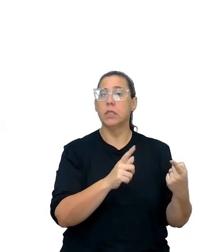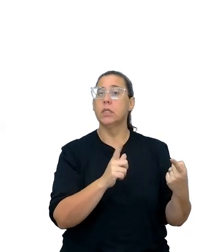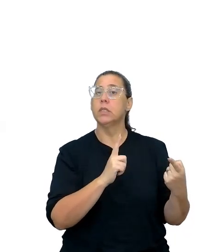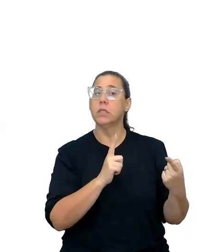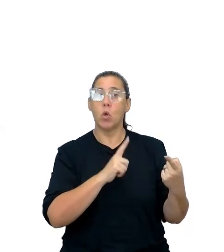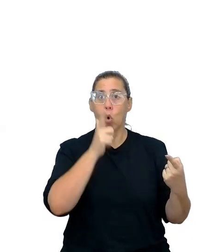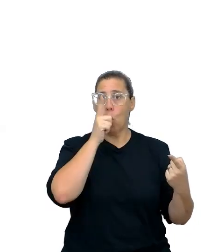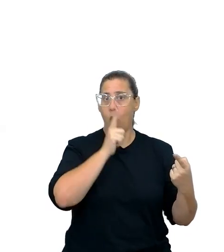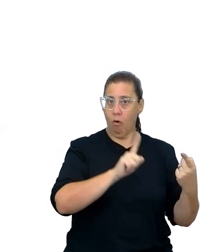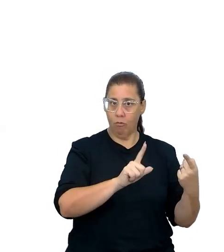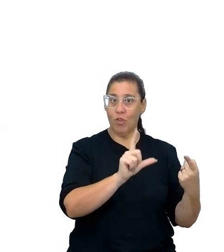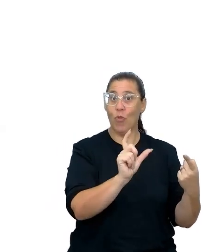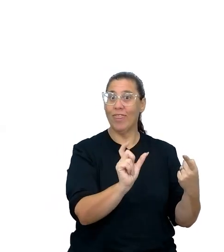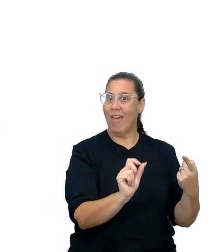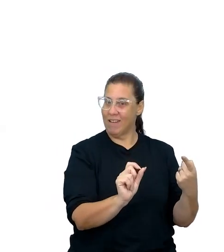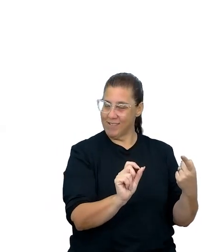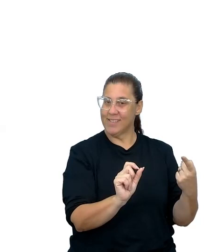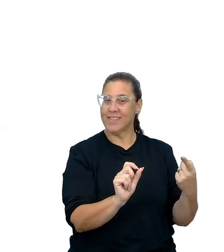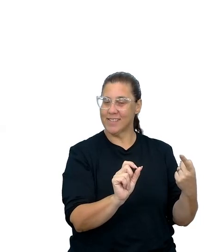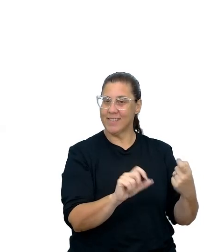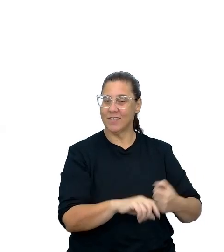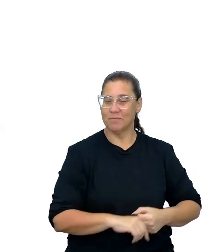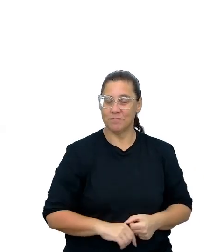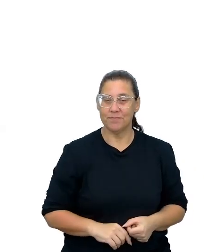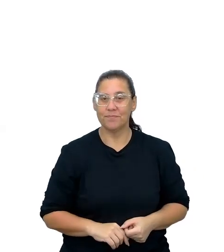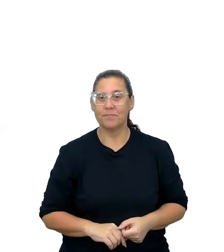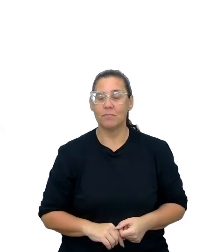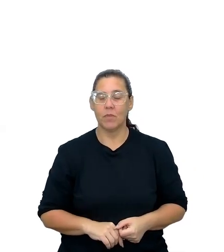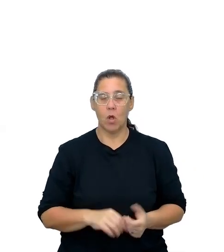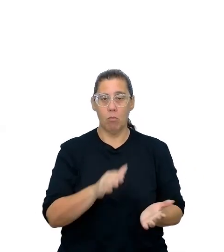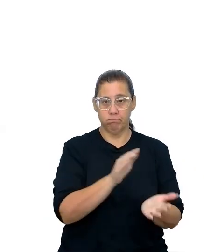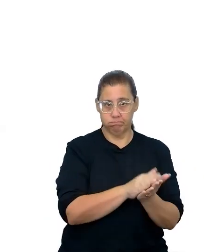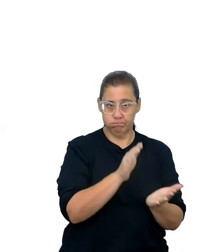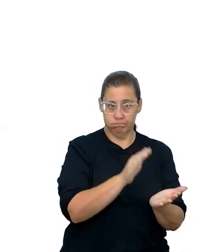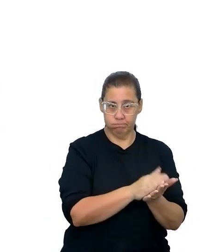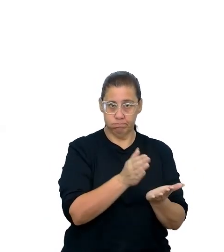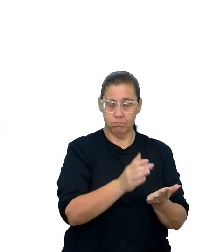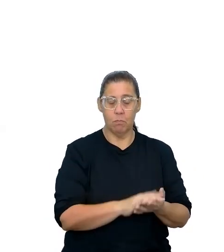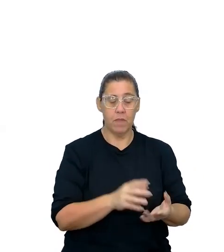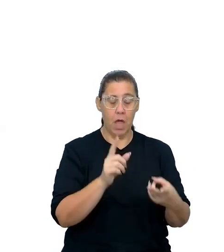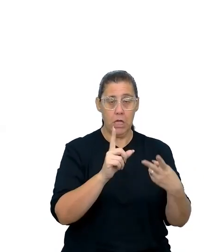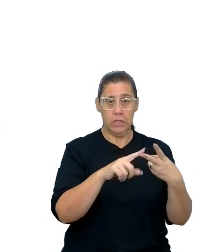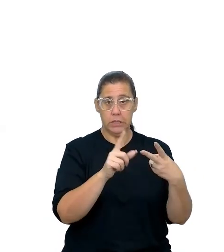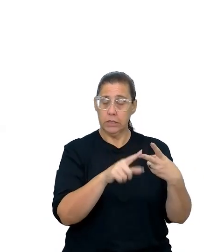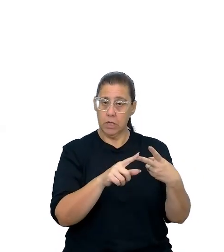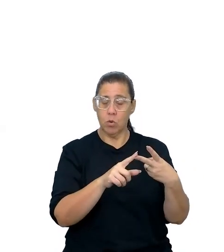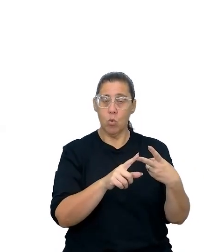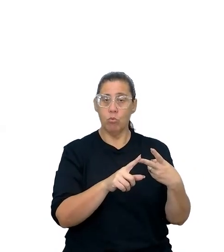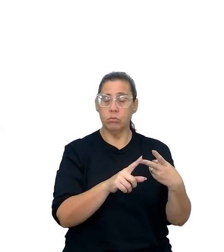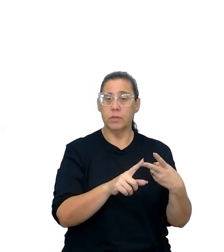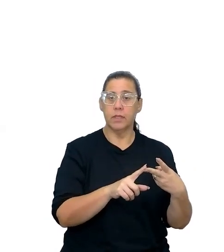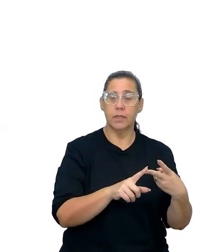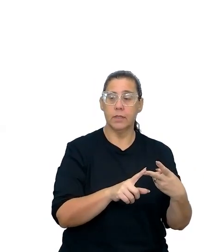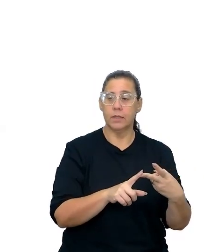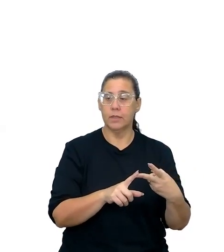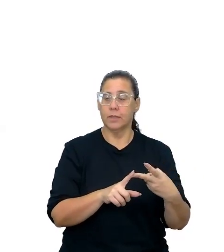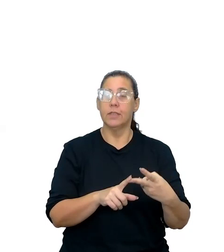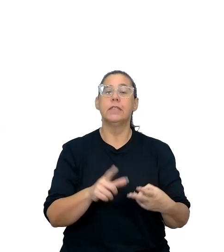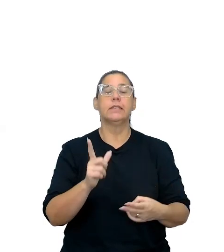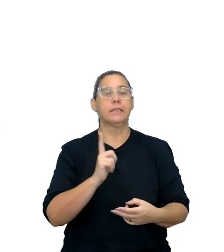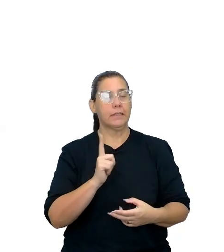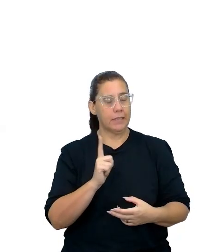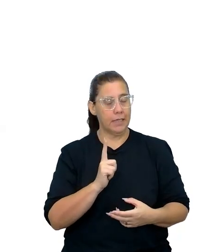teve um ganho aí de 10, né? De 10 figurinhas. Na segunda transformação,